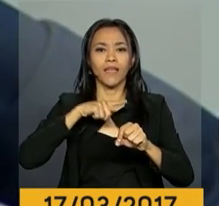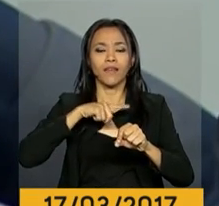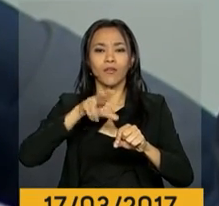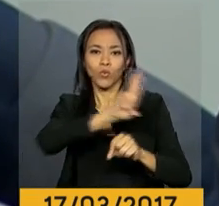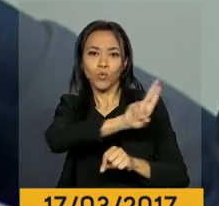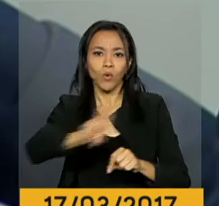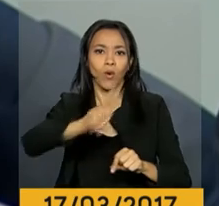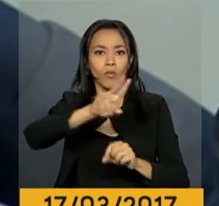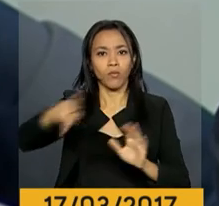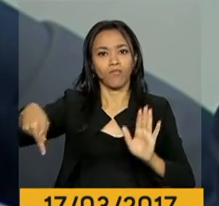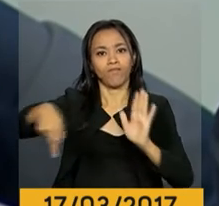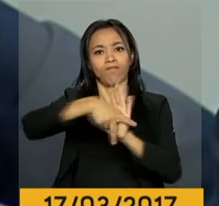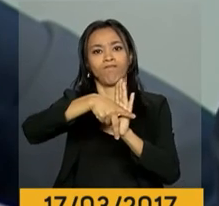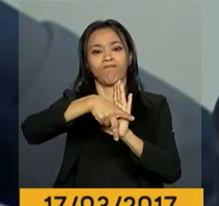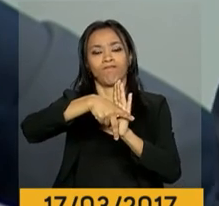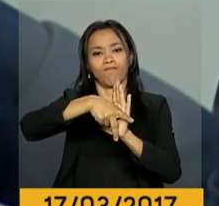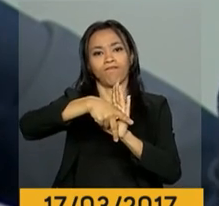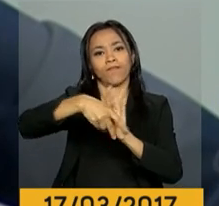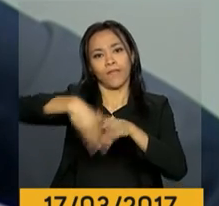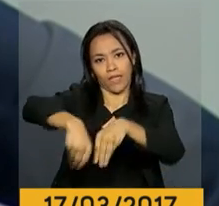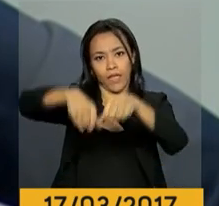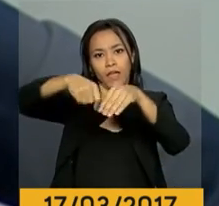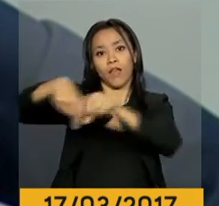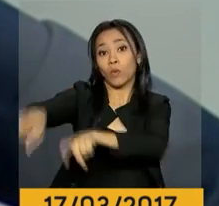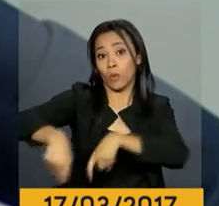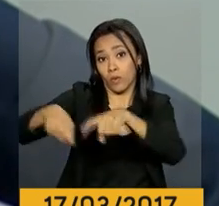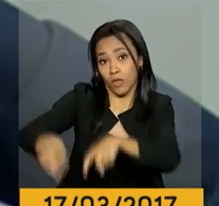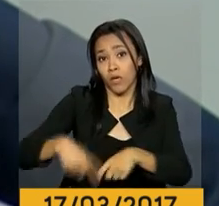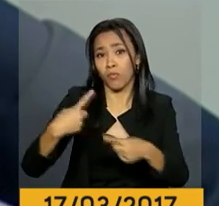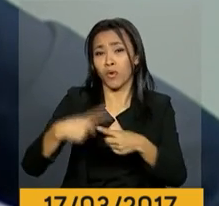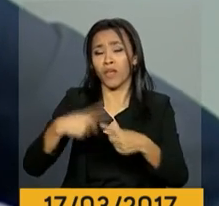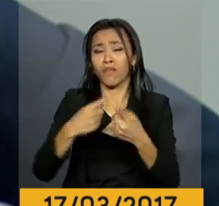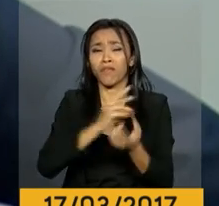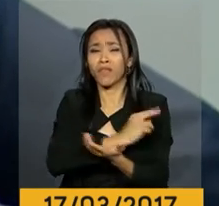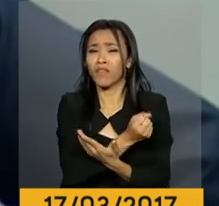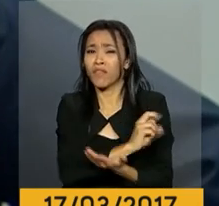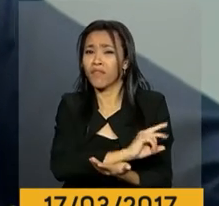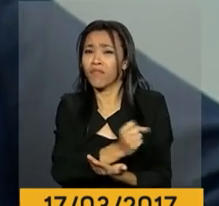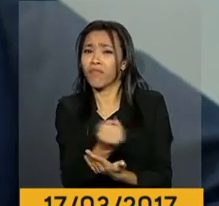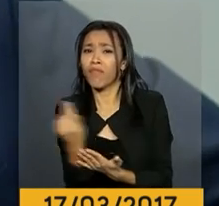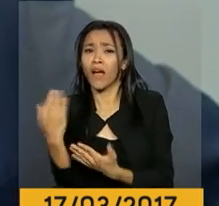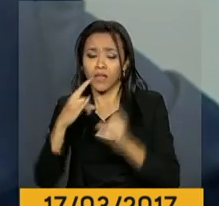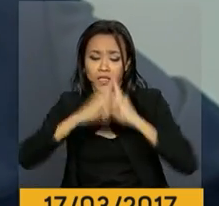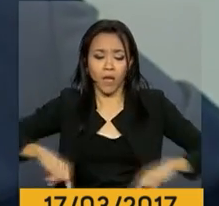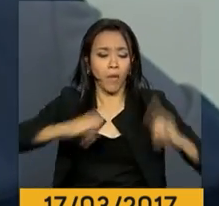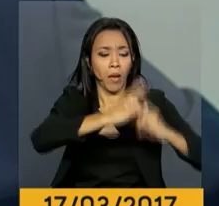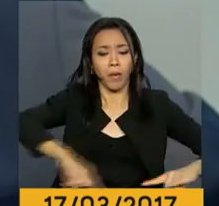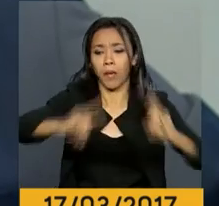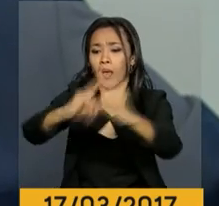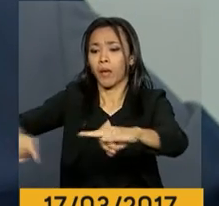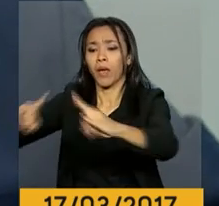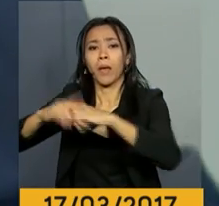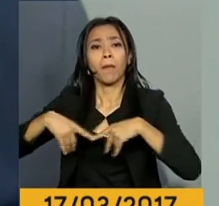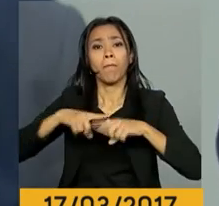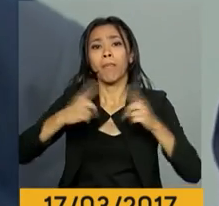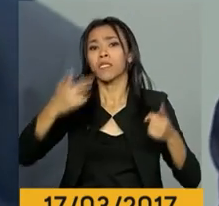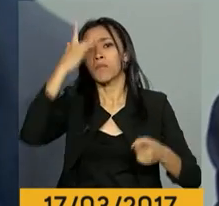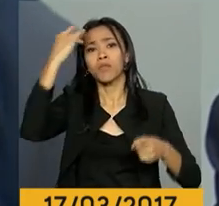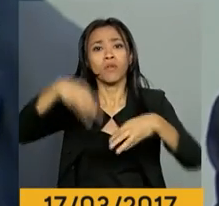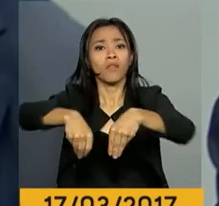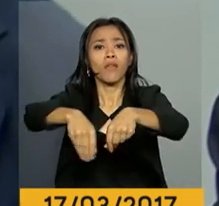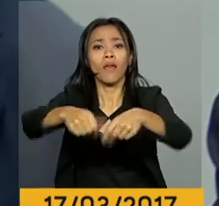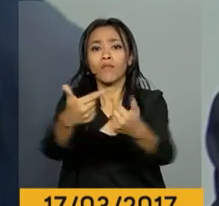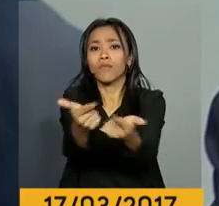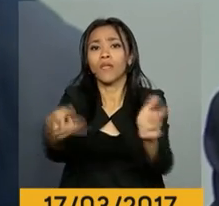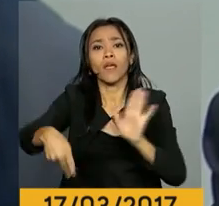titulação no campo, porque interessante, fizeram muitos assentamentos, mas não dão título. Então, o sujeito não tem nem a posse, nem a